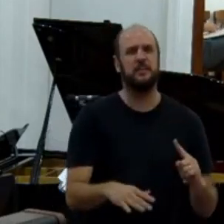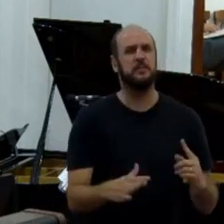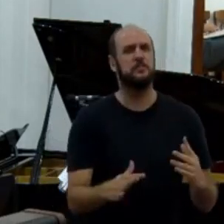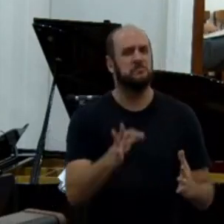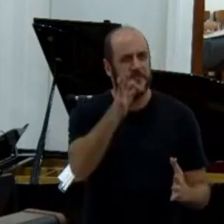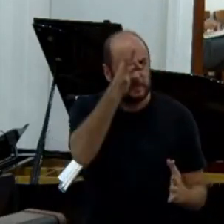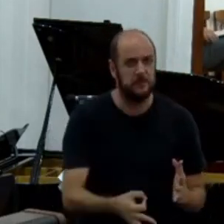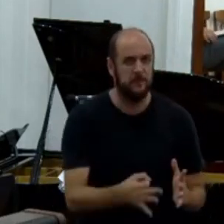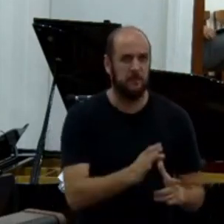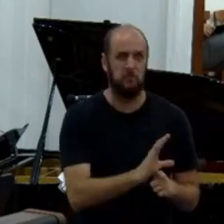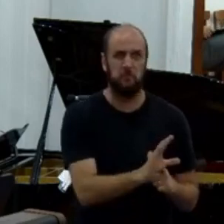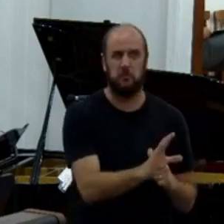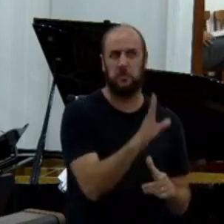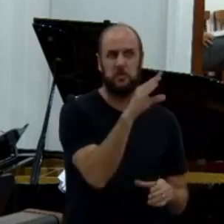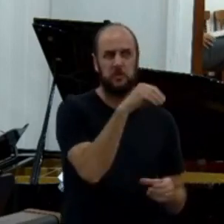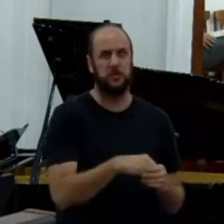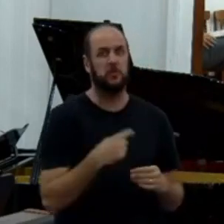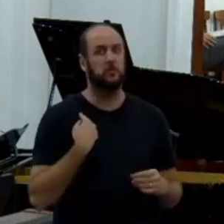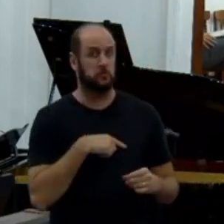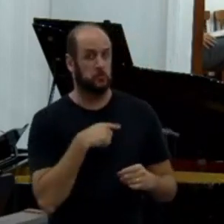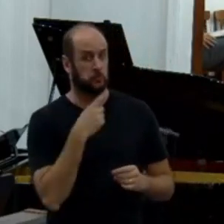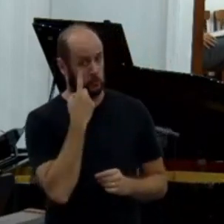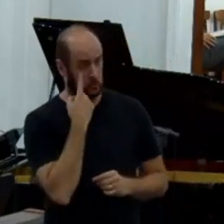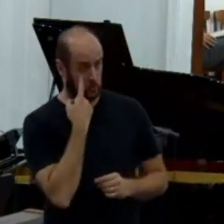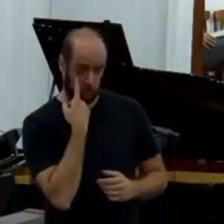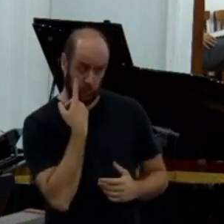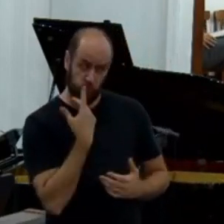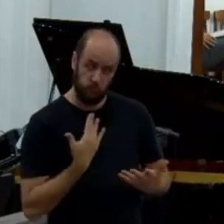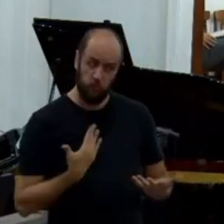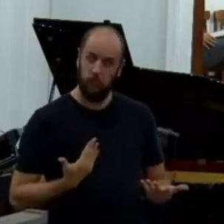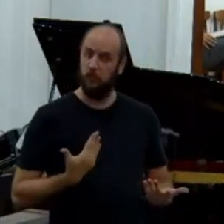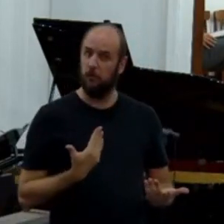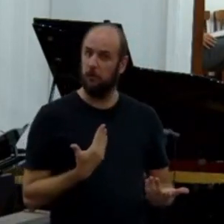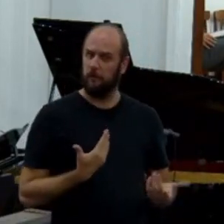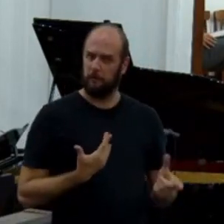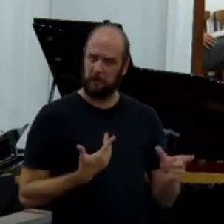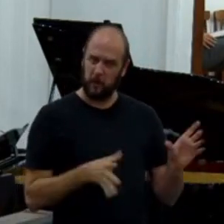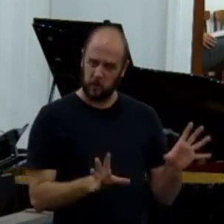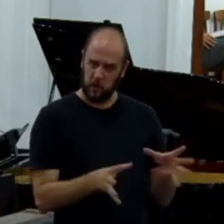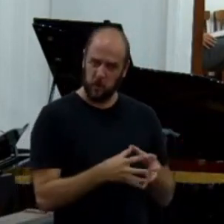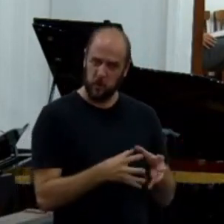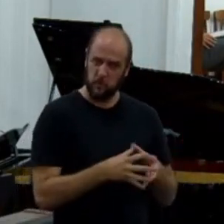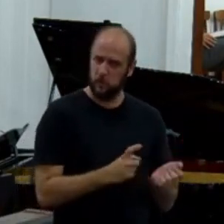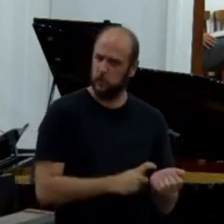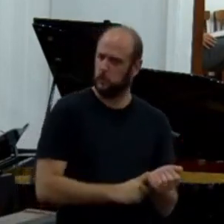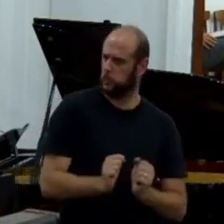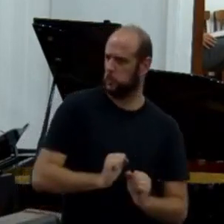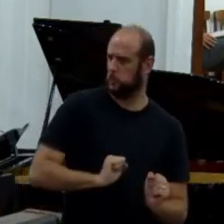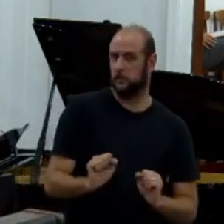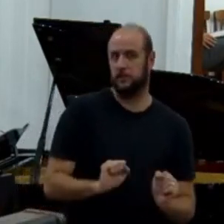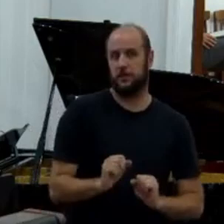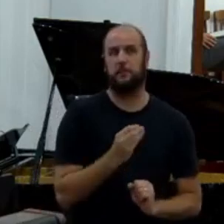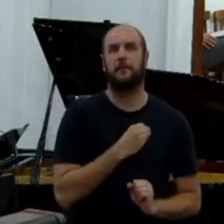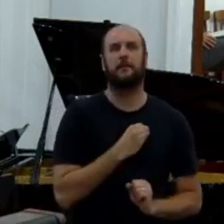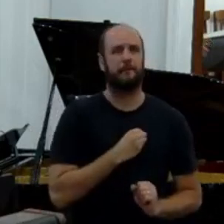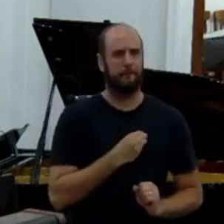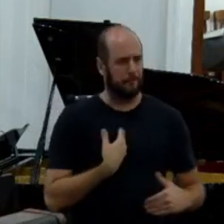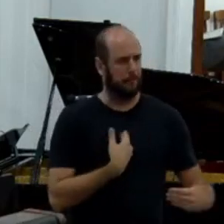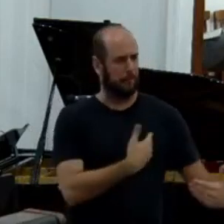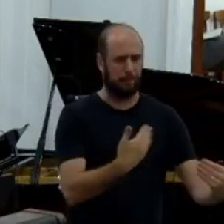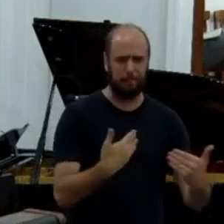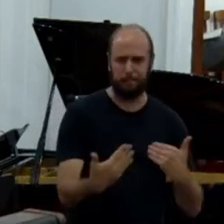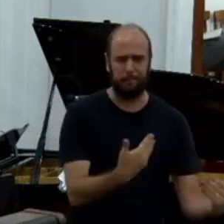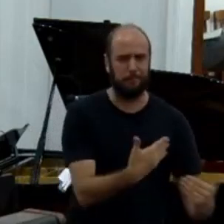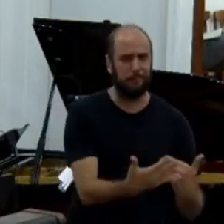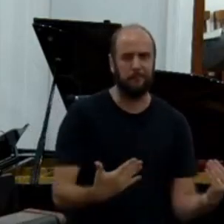por certo, podemos duvidar de que eles estavam se irritando pecaminosamente uns com os